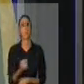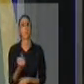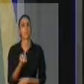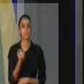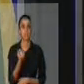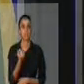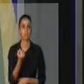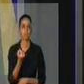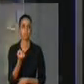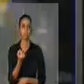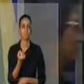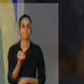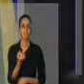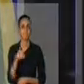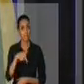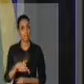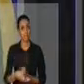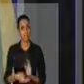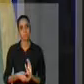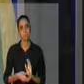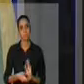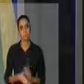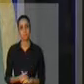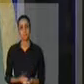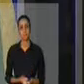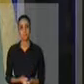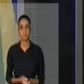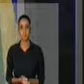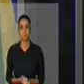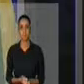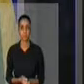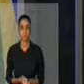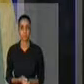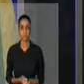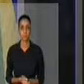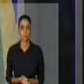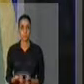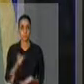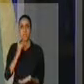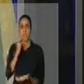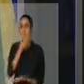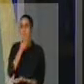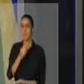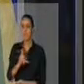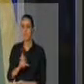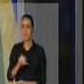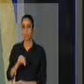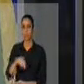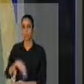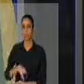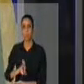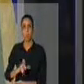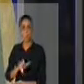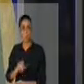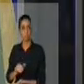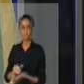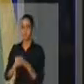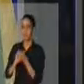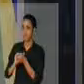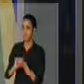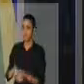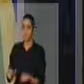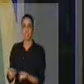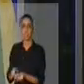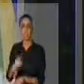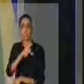tema tem para a nossa casa. Quero cumprimentar o deputado Rômulo Gouveia, que também nos